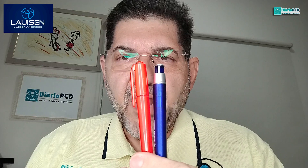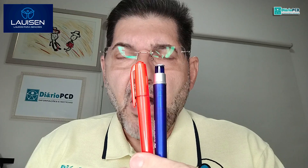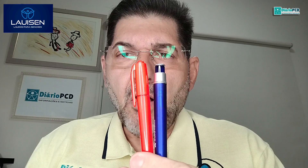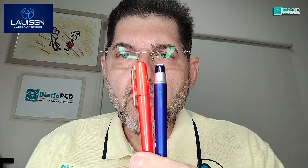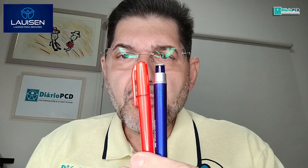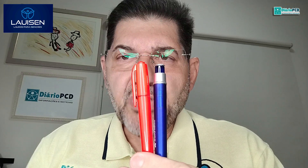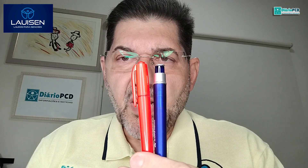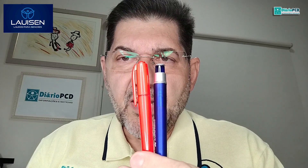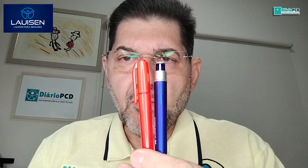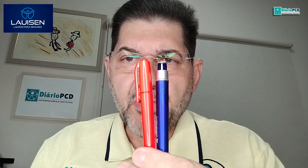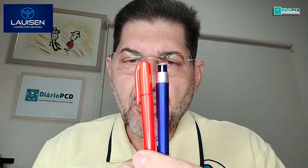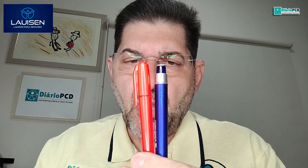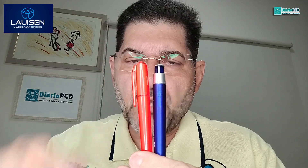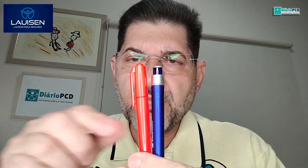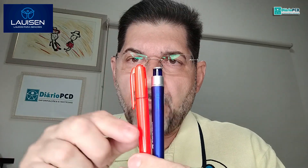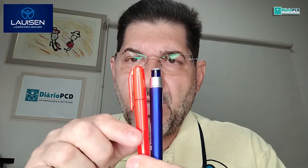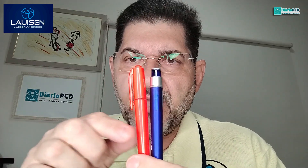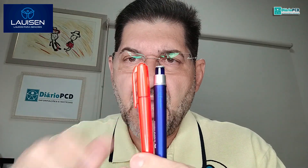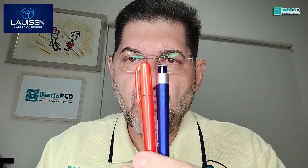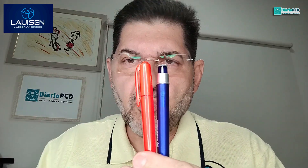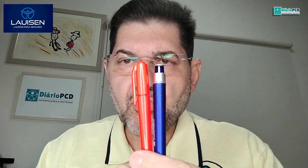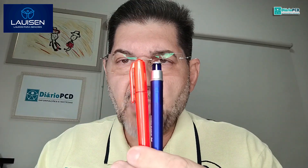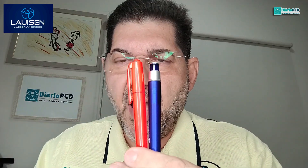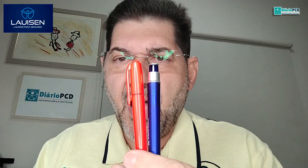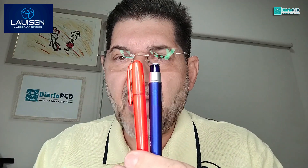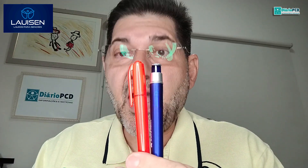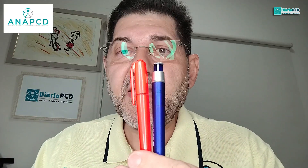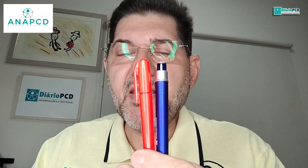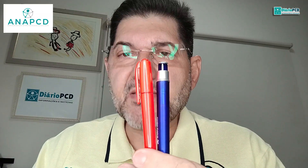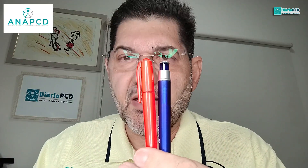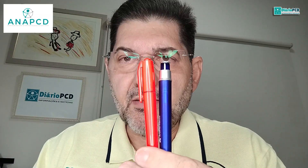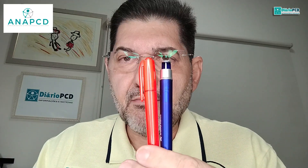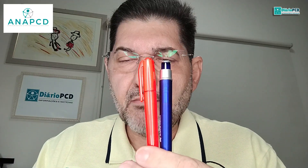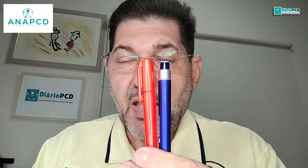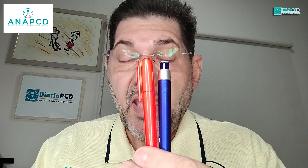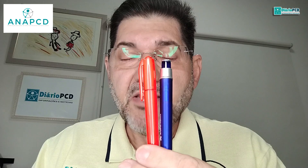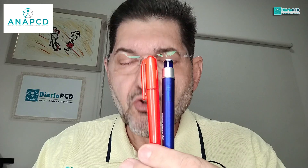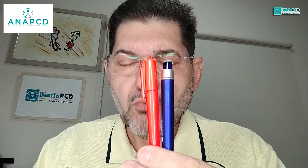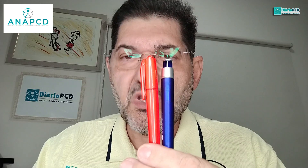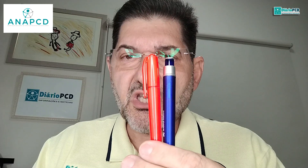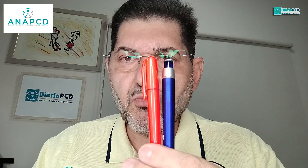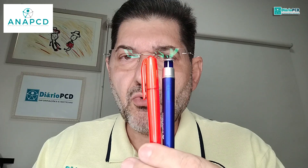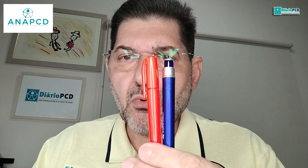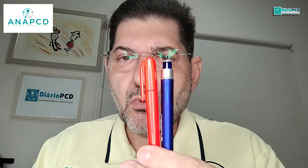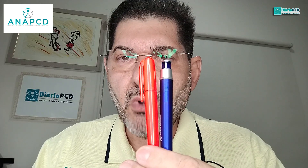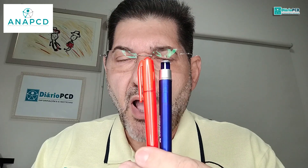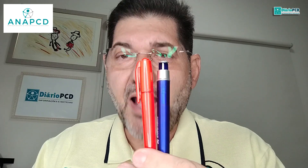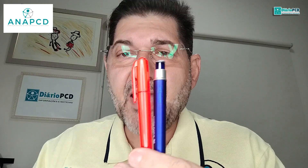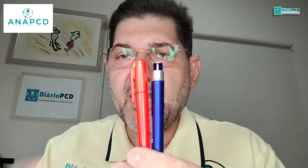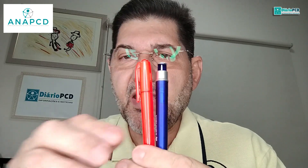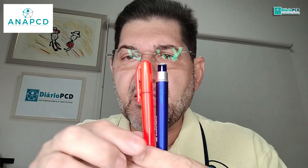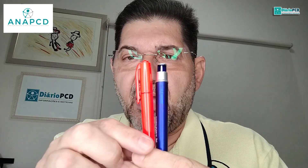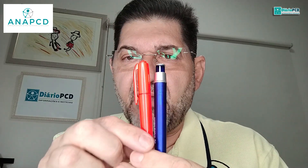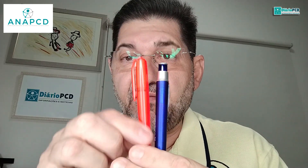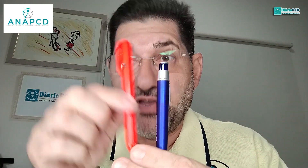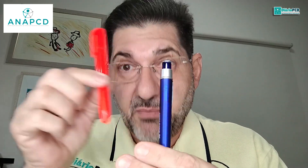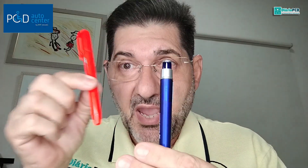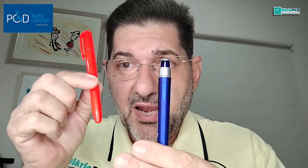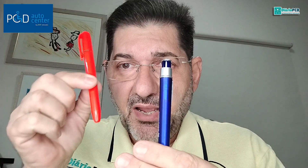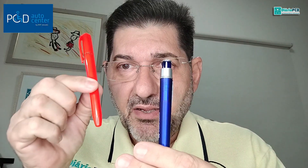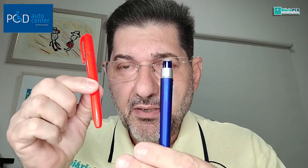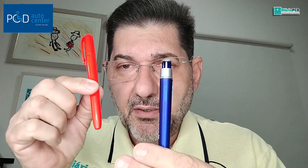Um final de ano que nós dependemos da caneta. É isso mesmo. A